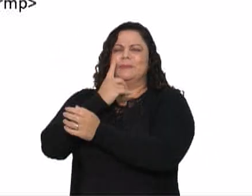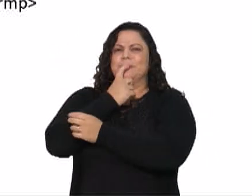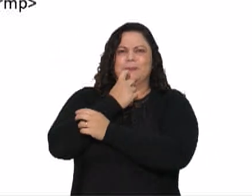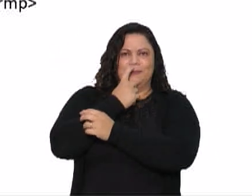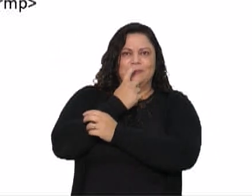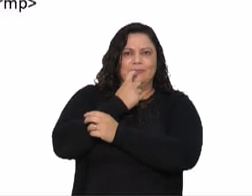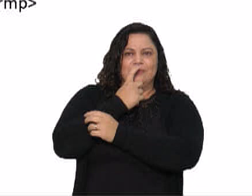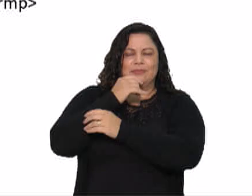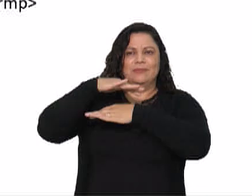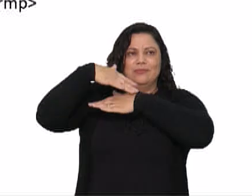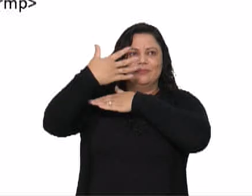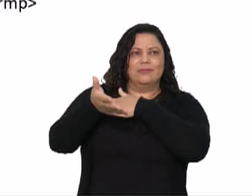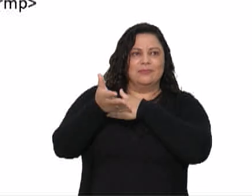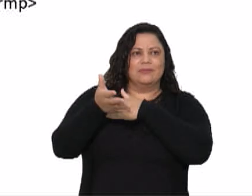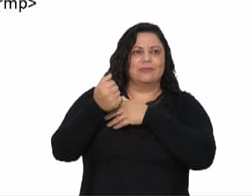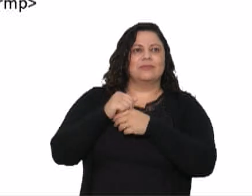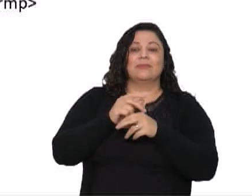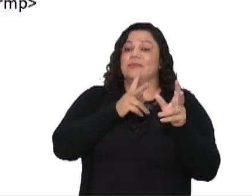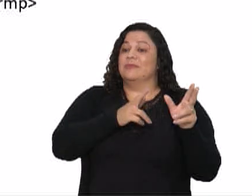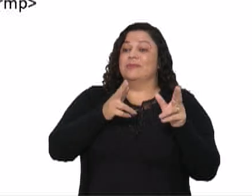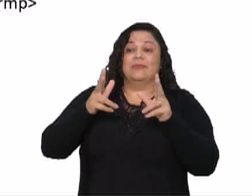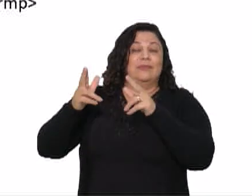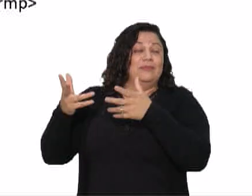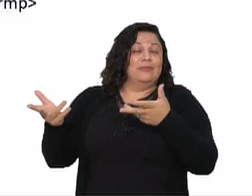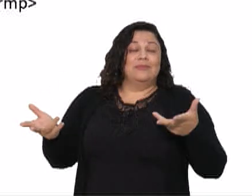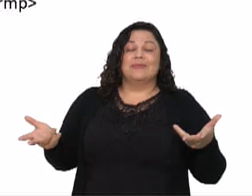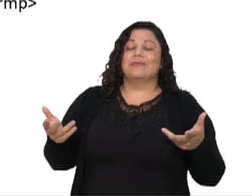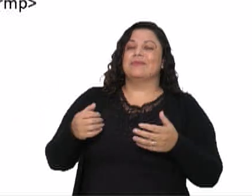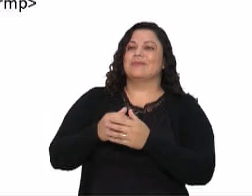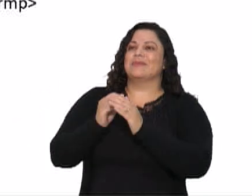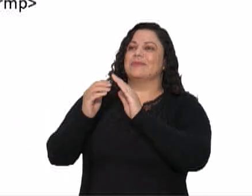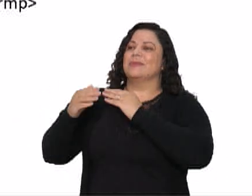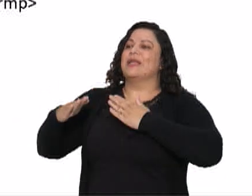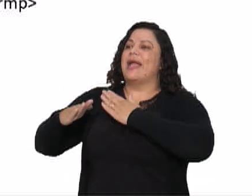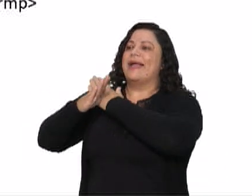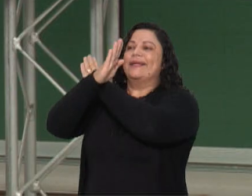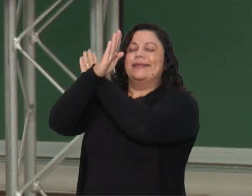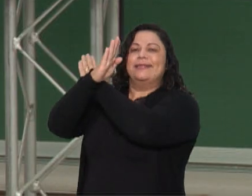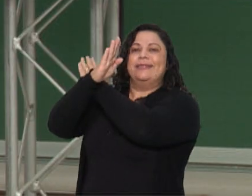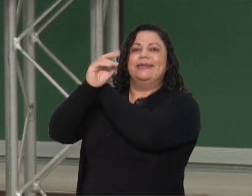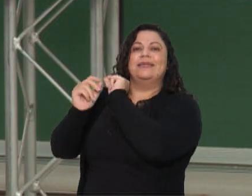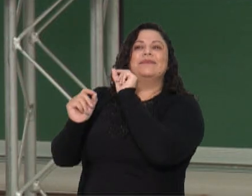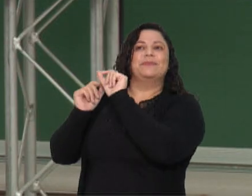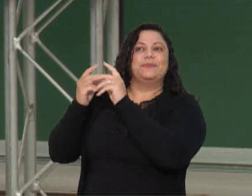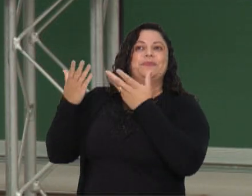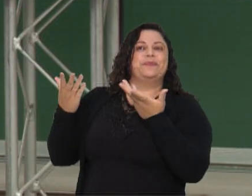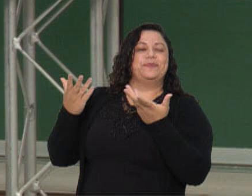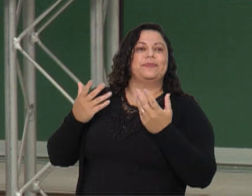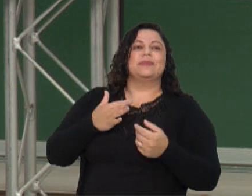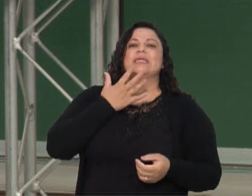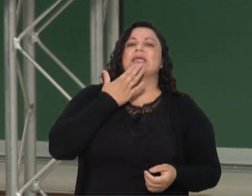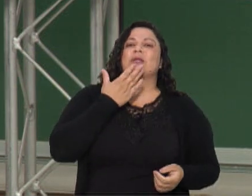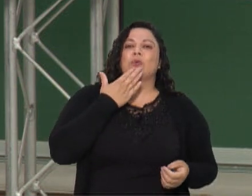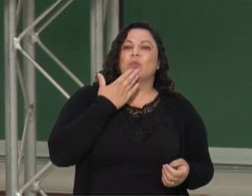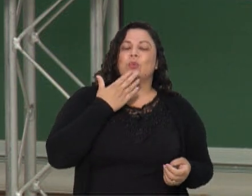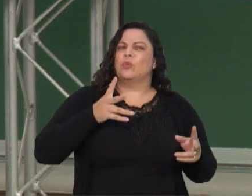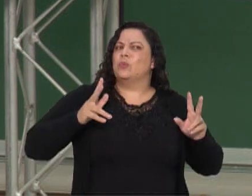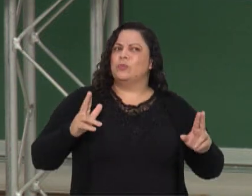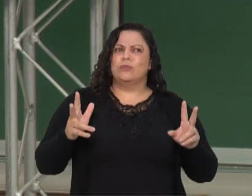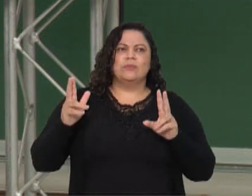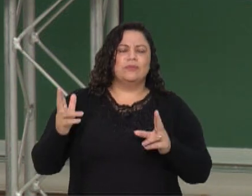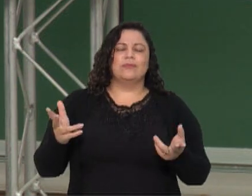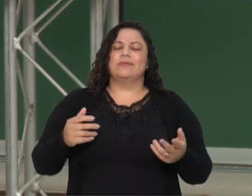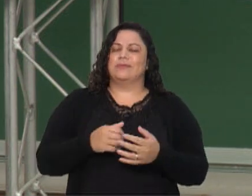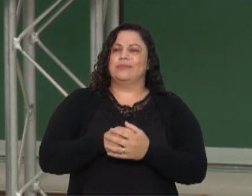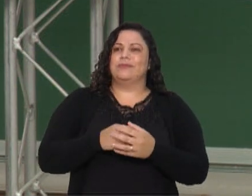lado de fora do MASP? Então, olha só. Então a gente pode dizer o quê? Que o interior e o